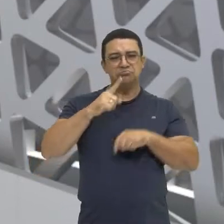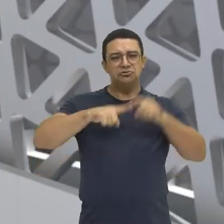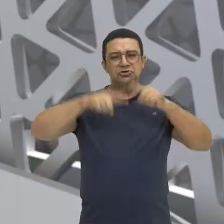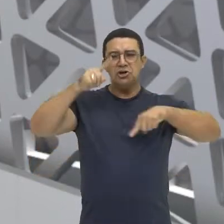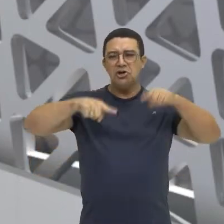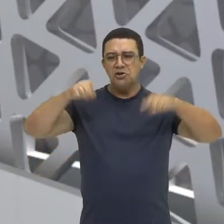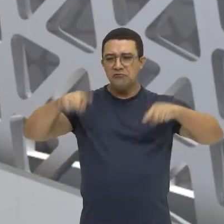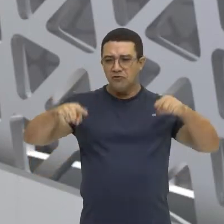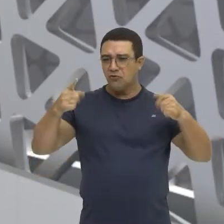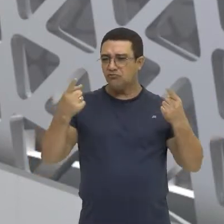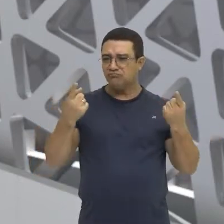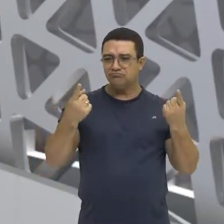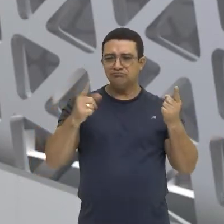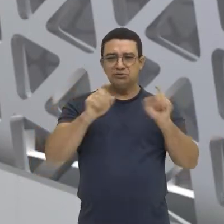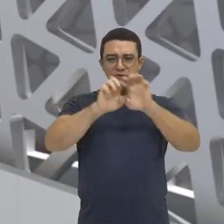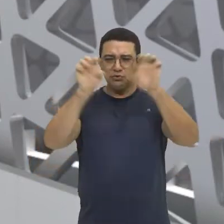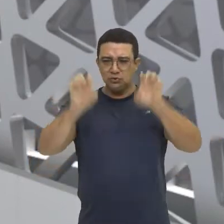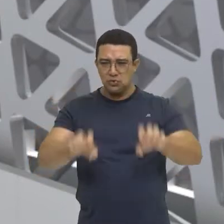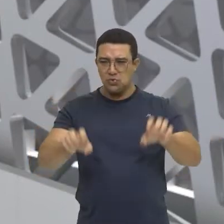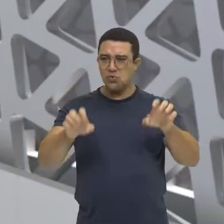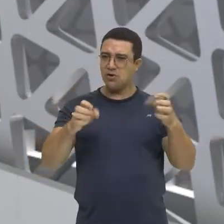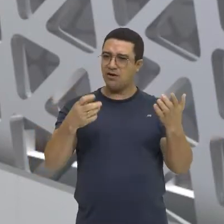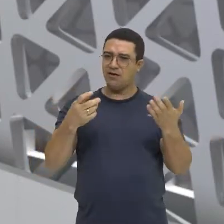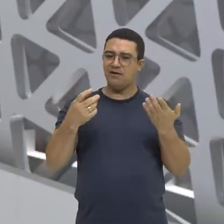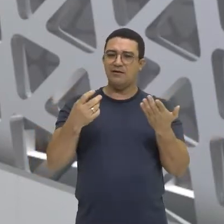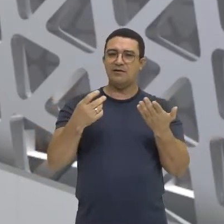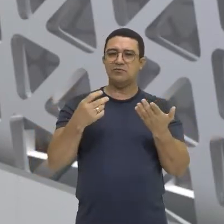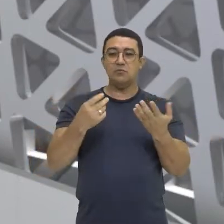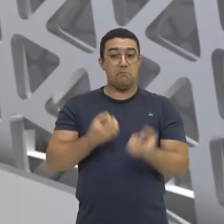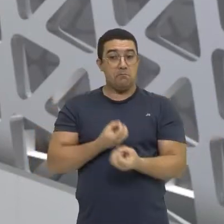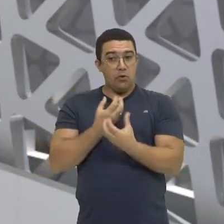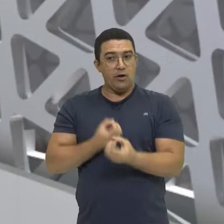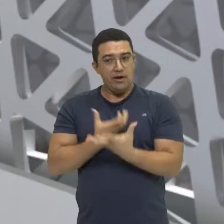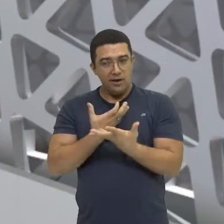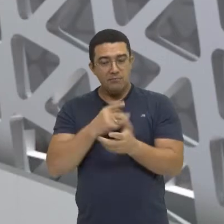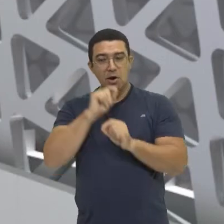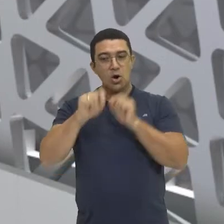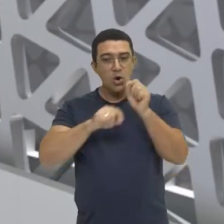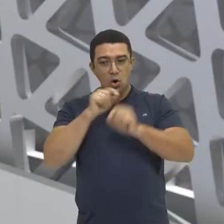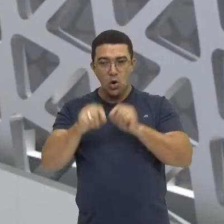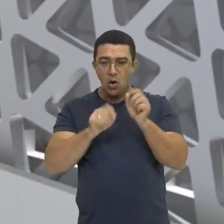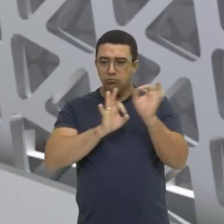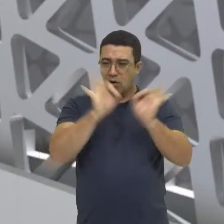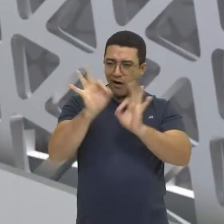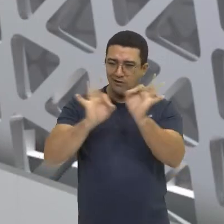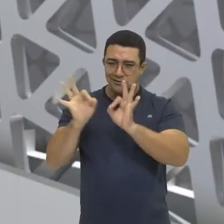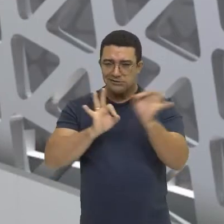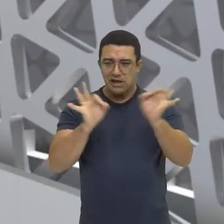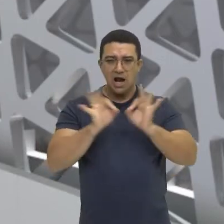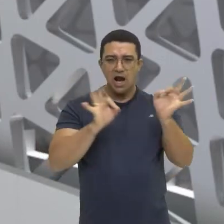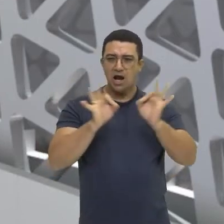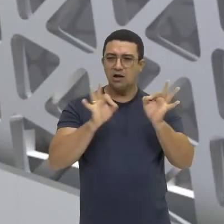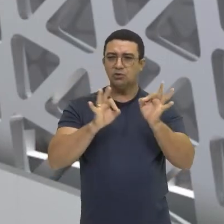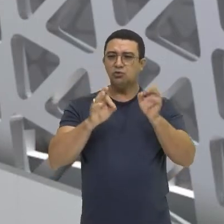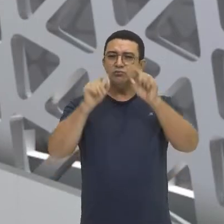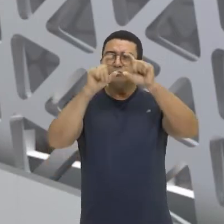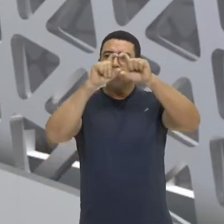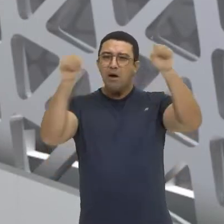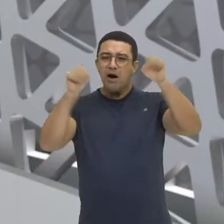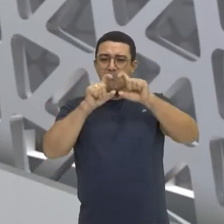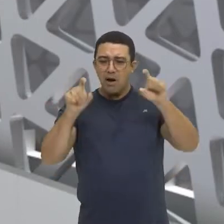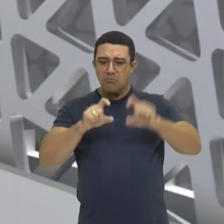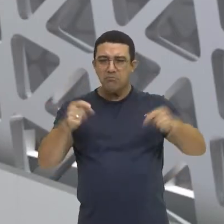sobre a questão da estrutura do poema, de como essas rimas estão organizadas, né? Então você vai começar